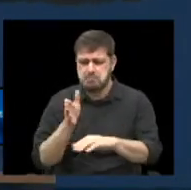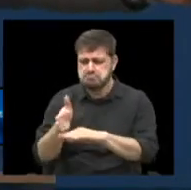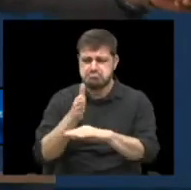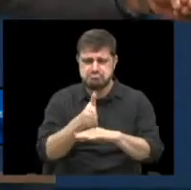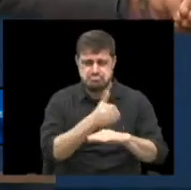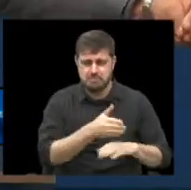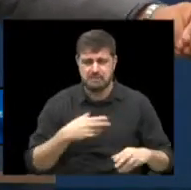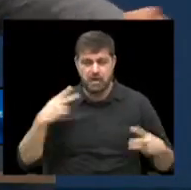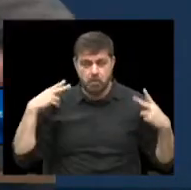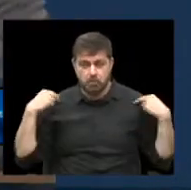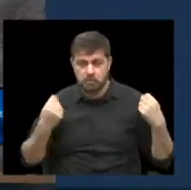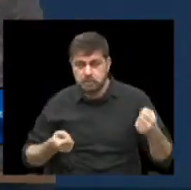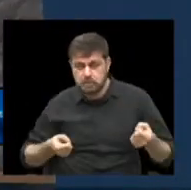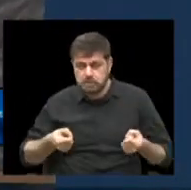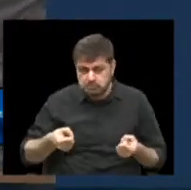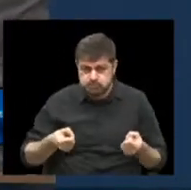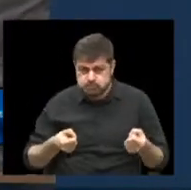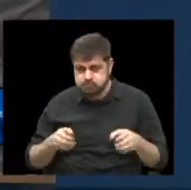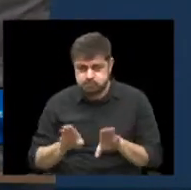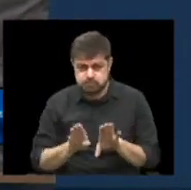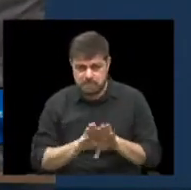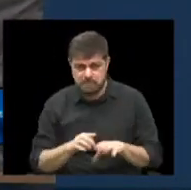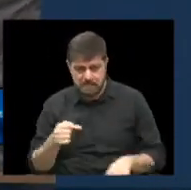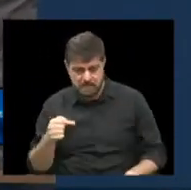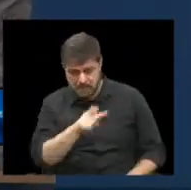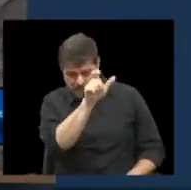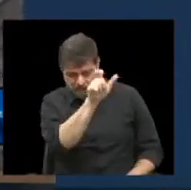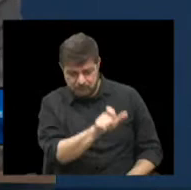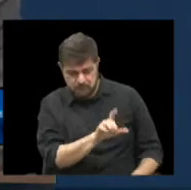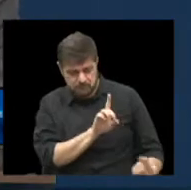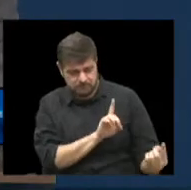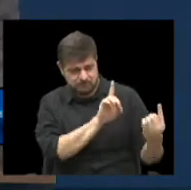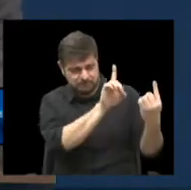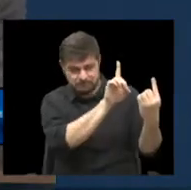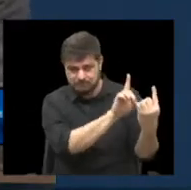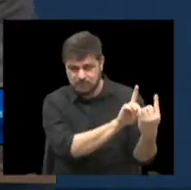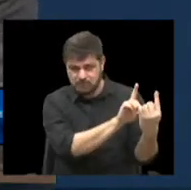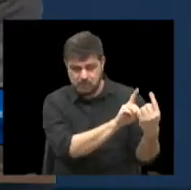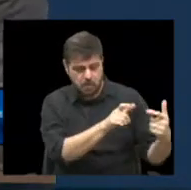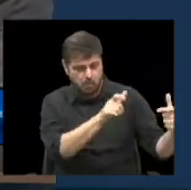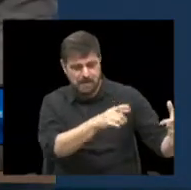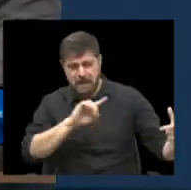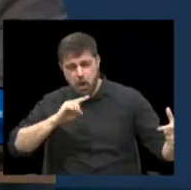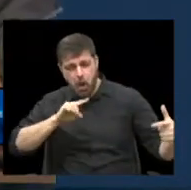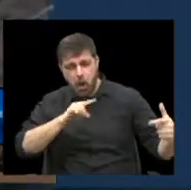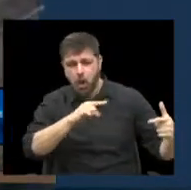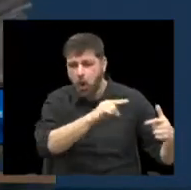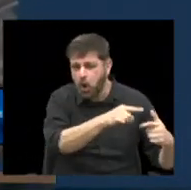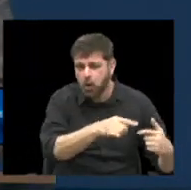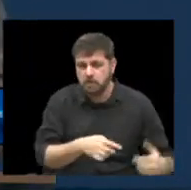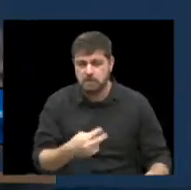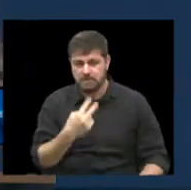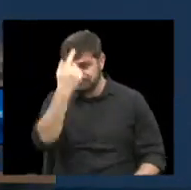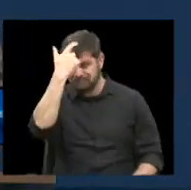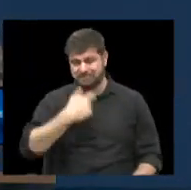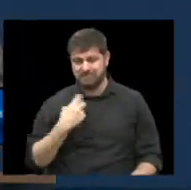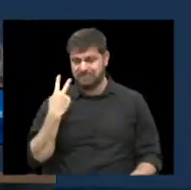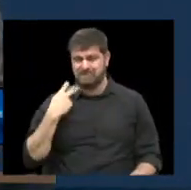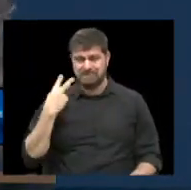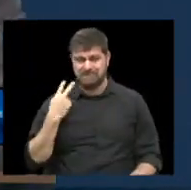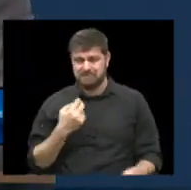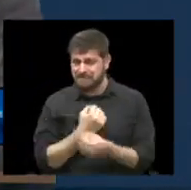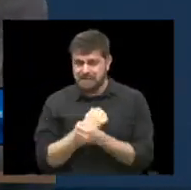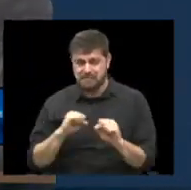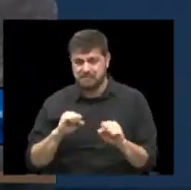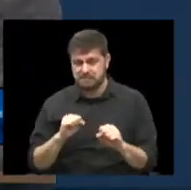que auxilia o vereador, tem uma pessoa que vai atender uma pessoa num outro determinado lugar e assim por diante, cada um no